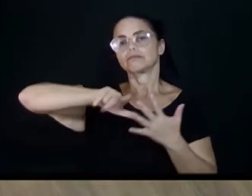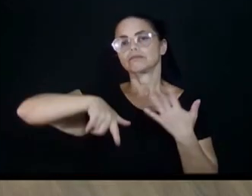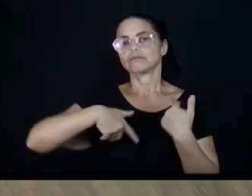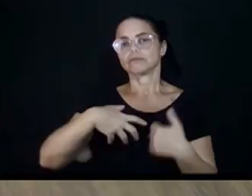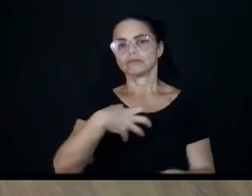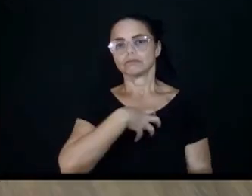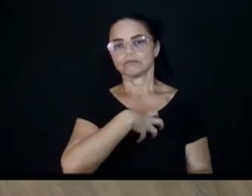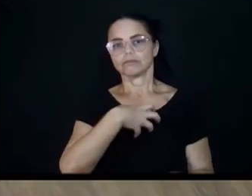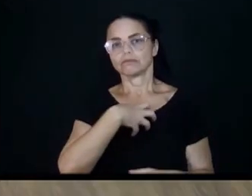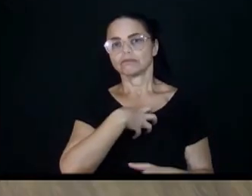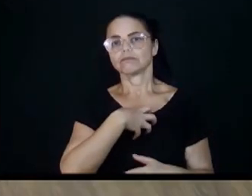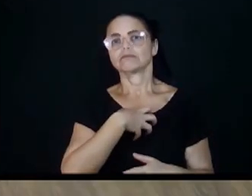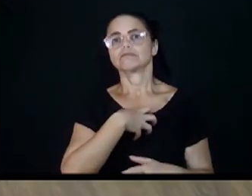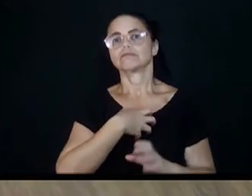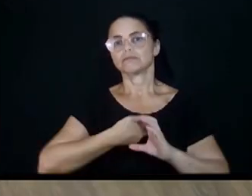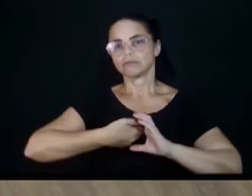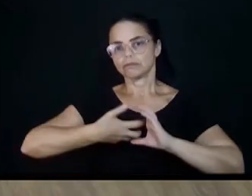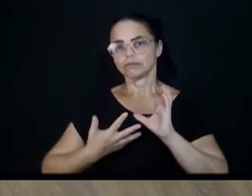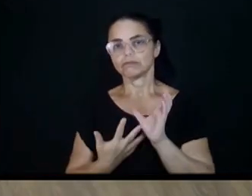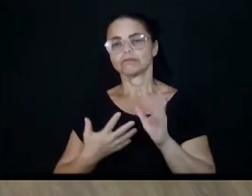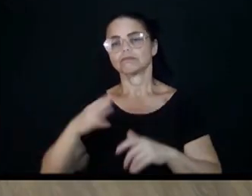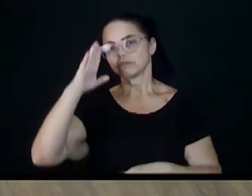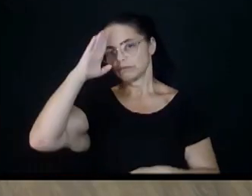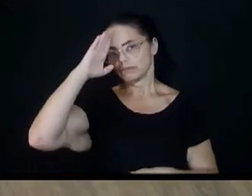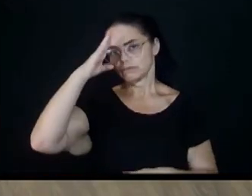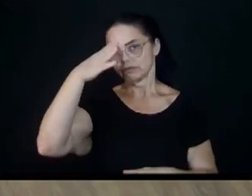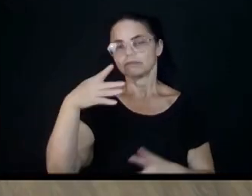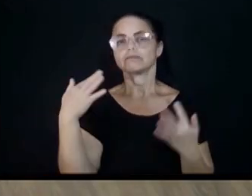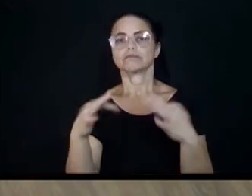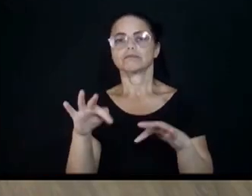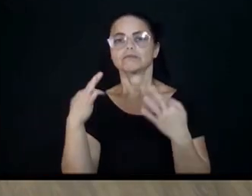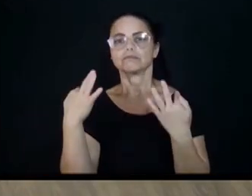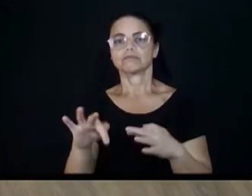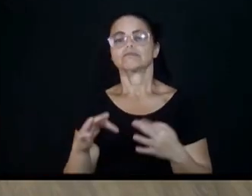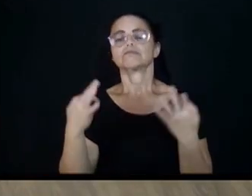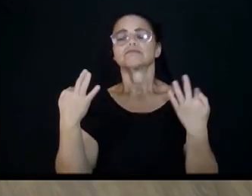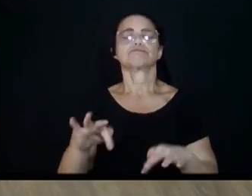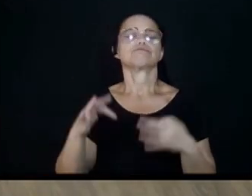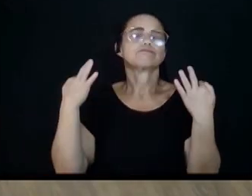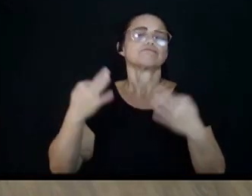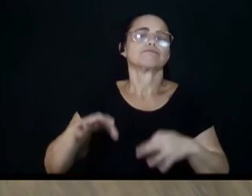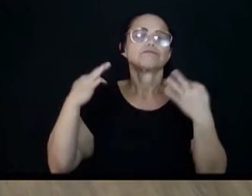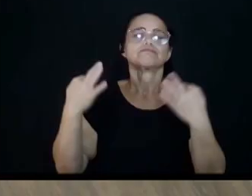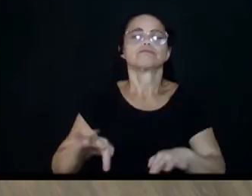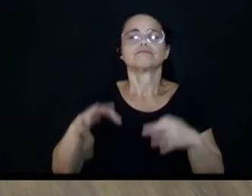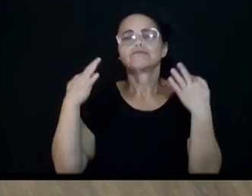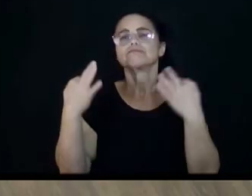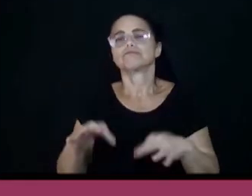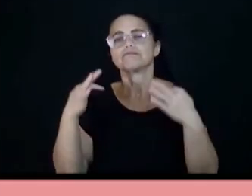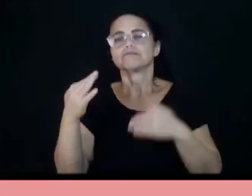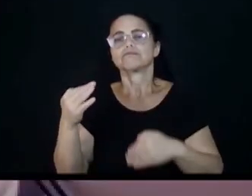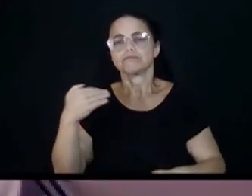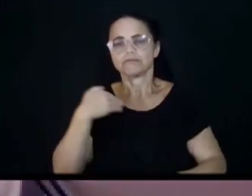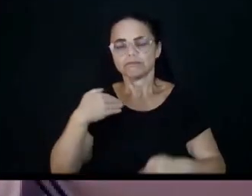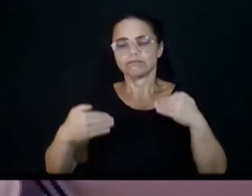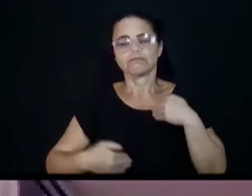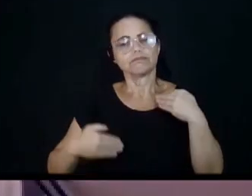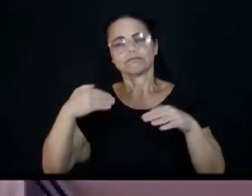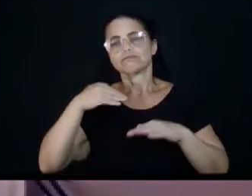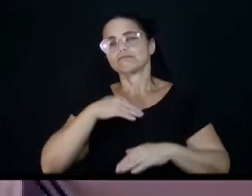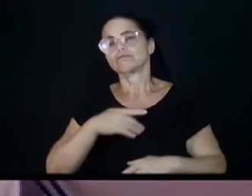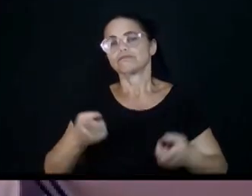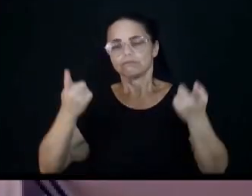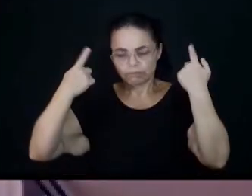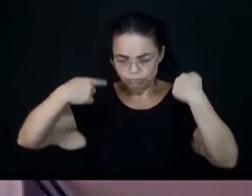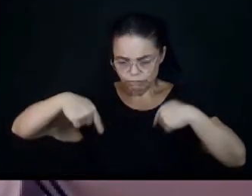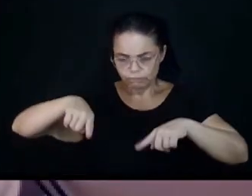caracterizados principalmente por uma dor generalizada, ou seja, uma dor no corpo todo, e que costuma vir acompanhado